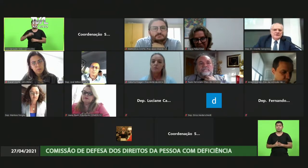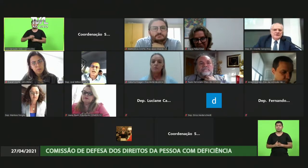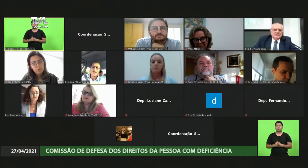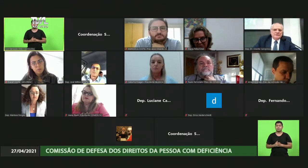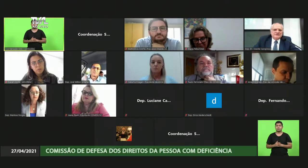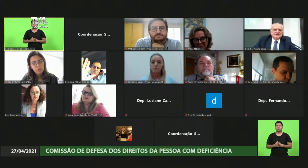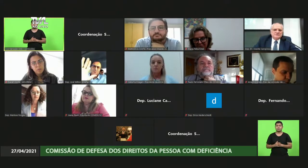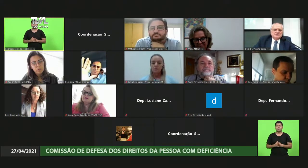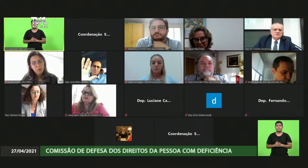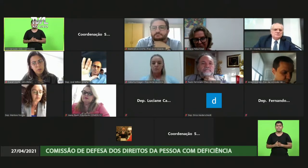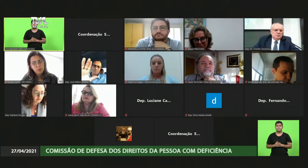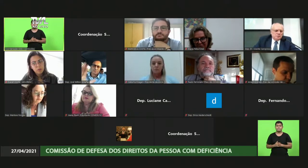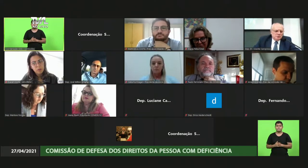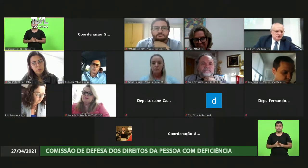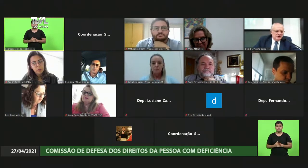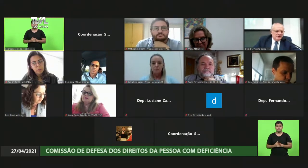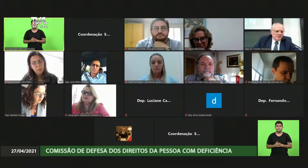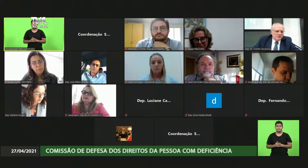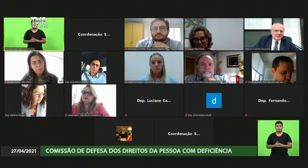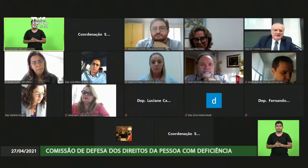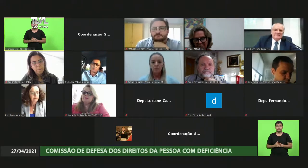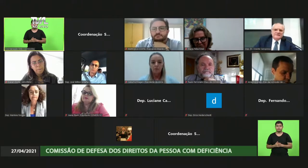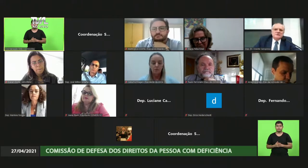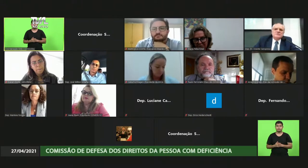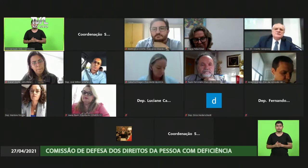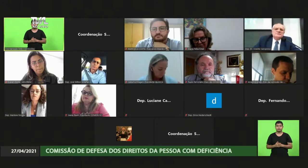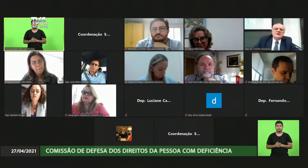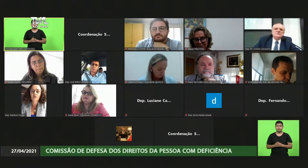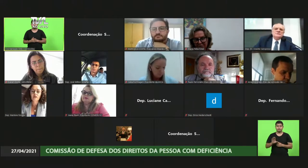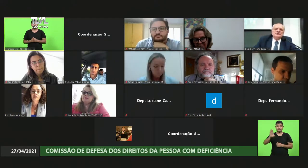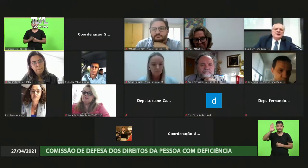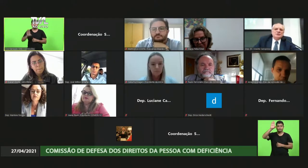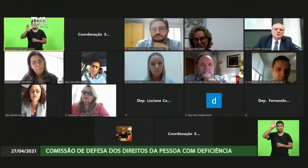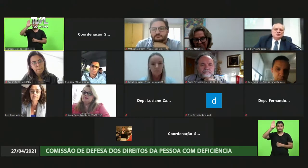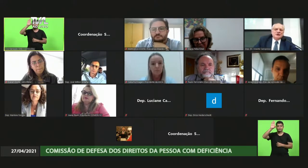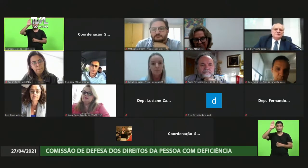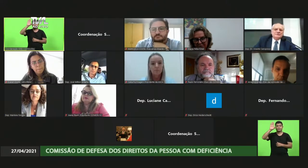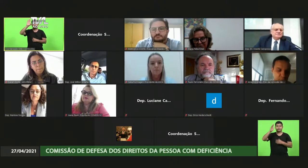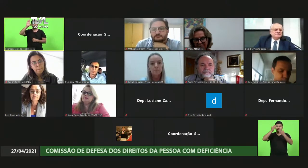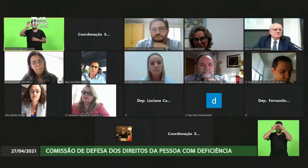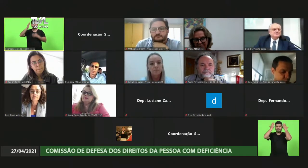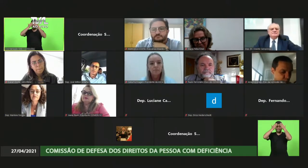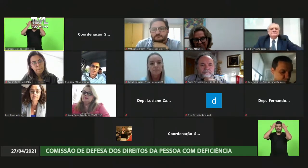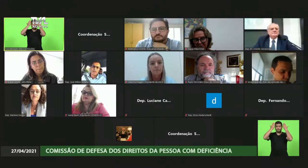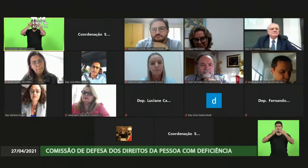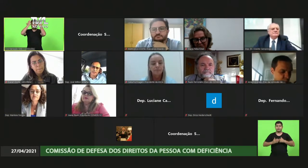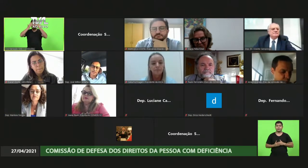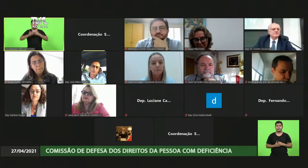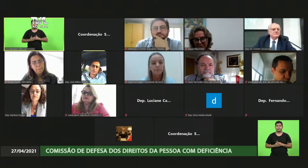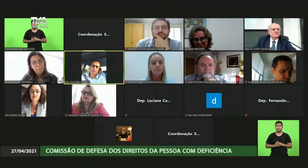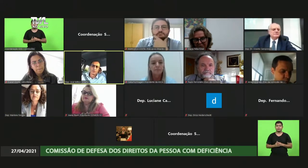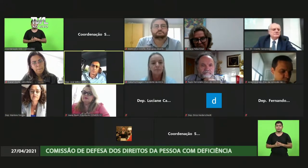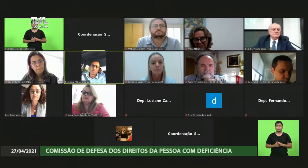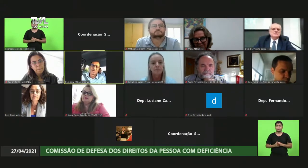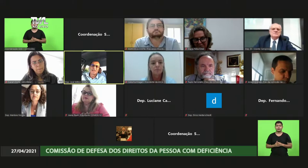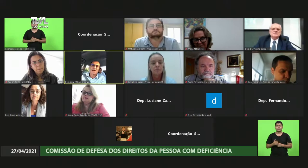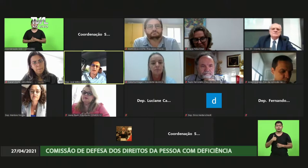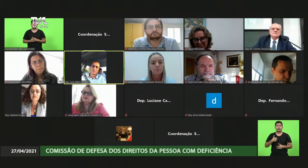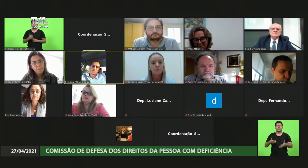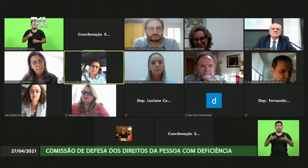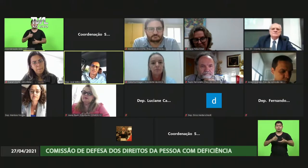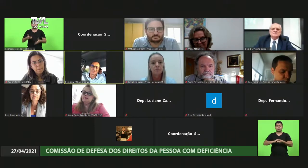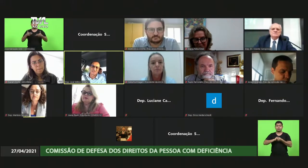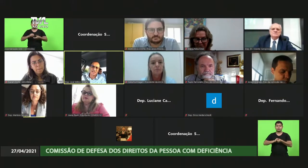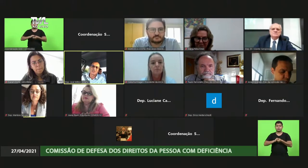Em votação... com a palavra, o deputado José Milton Schaeffer. Eu quero cumprimentar